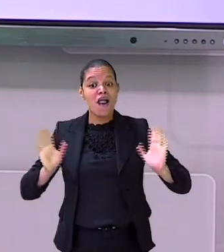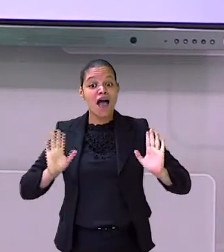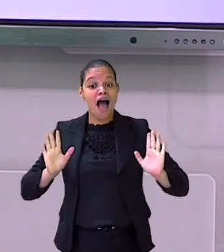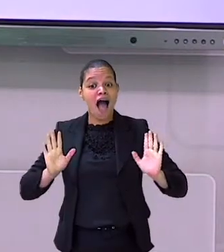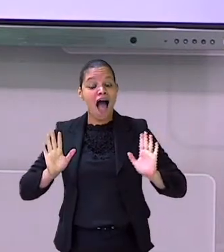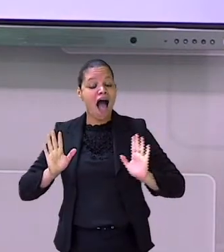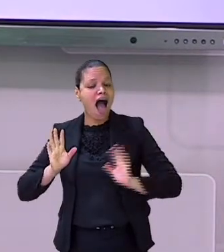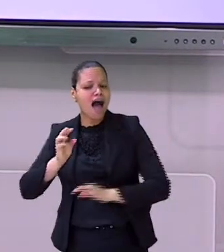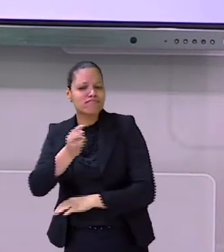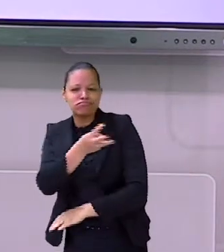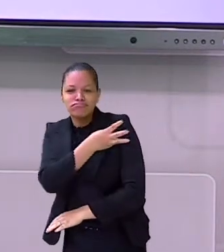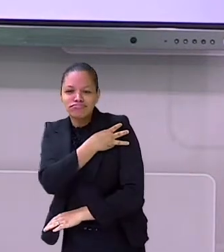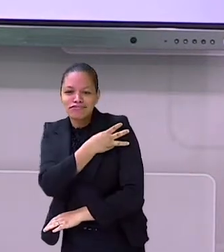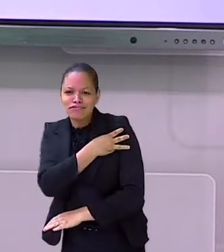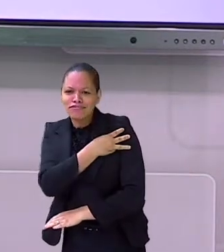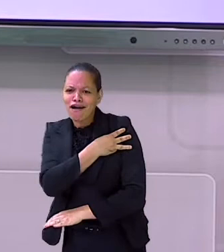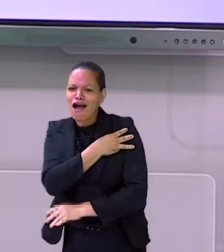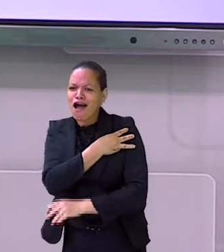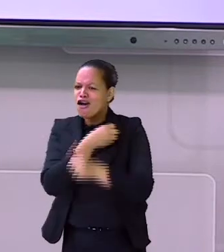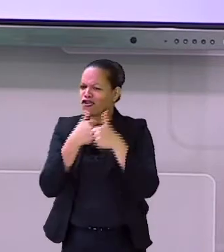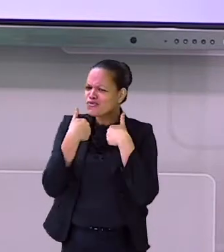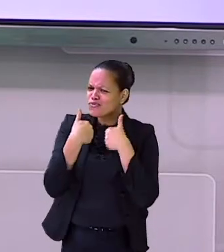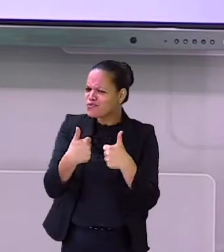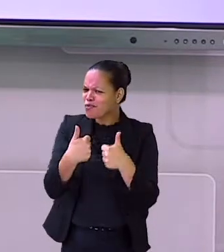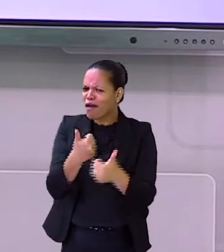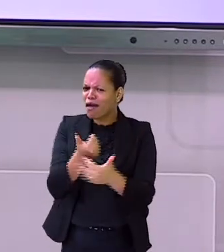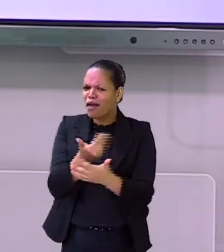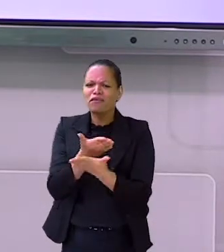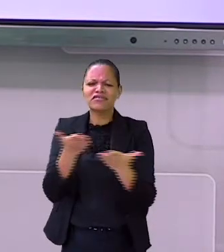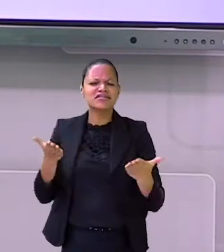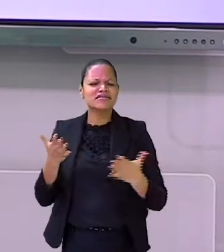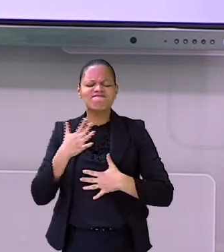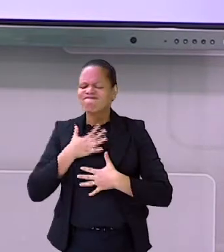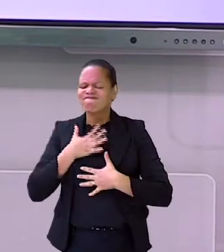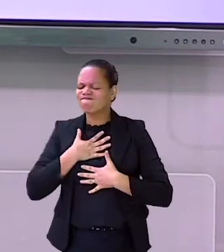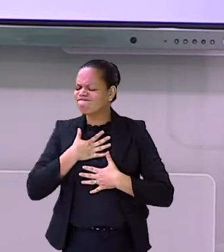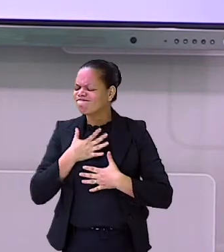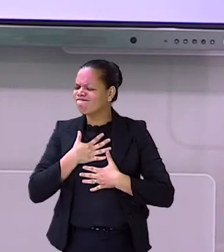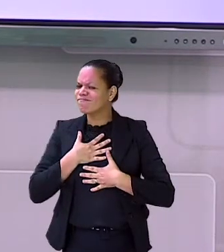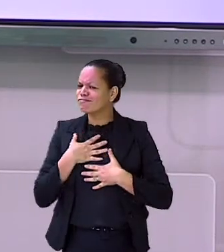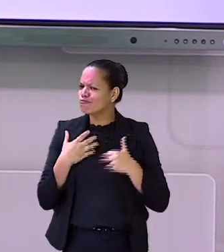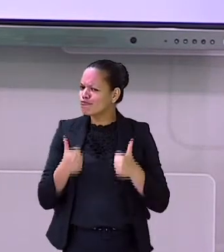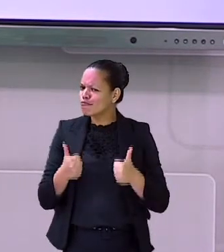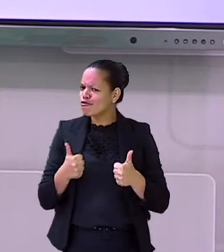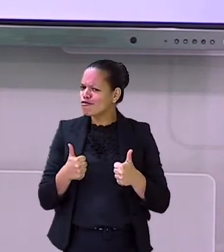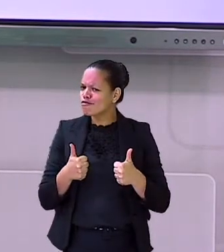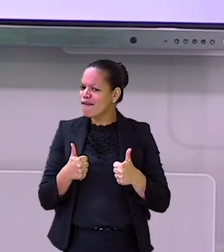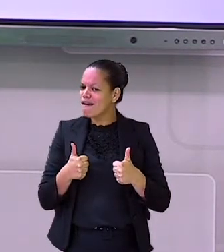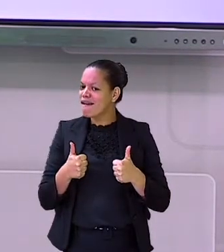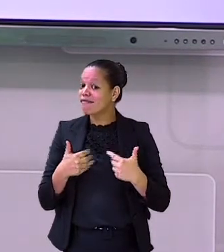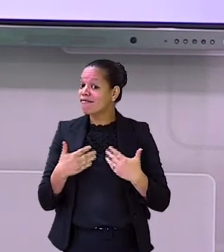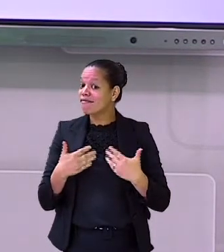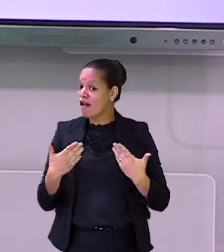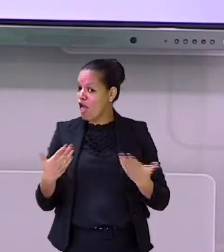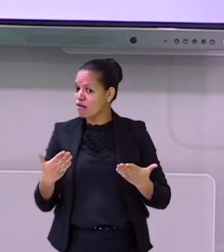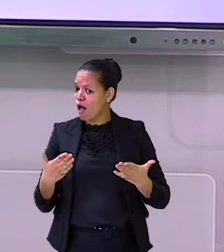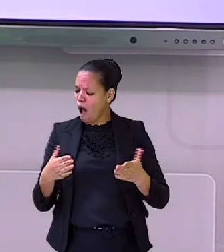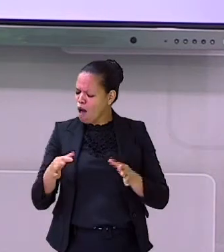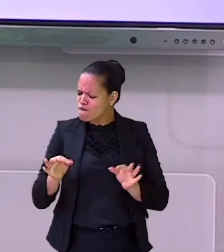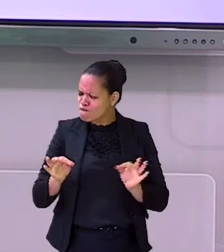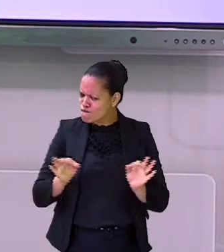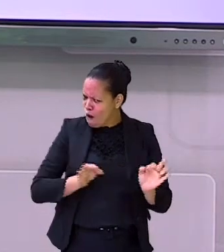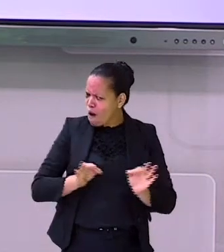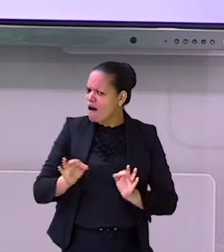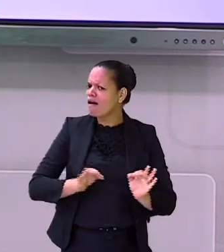Olá, turma do terceiro ano, tudo bem com vocês? Comigo está tudo ótimo. Então, preparados para aprender